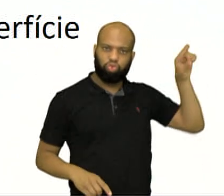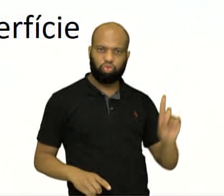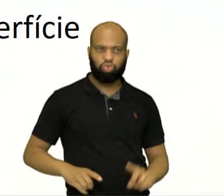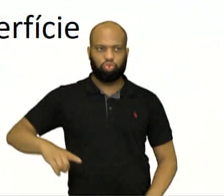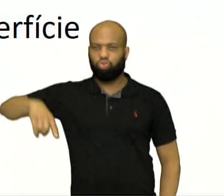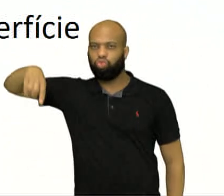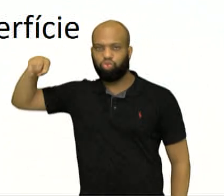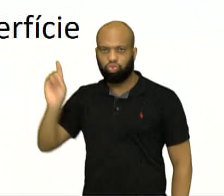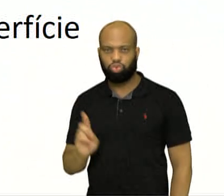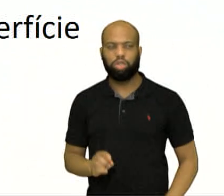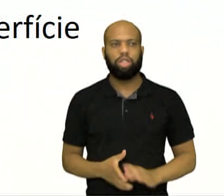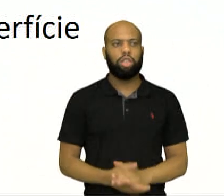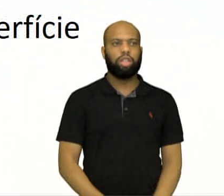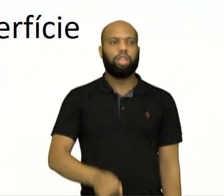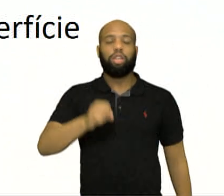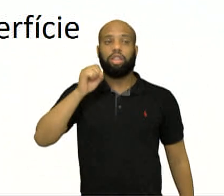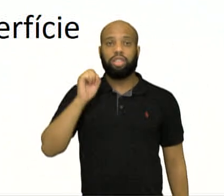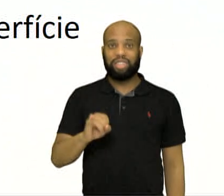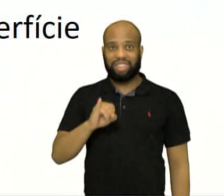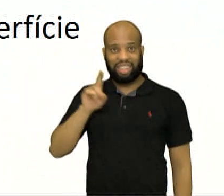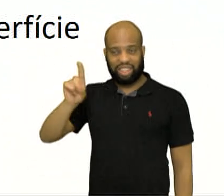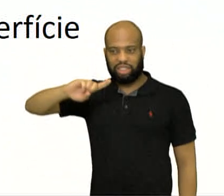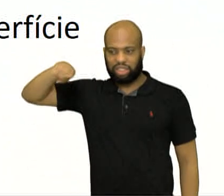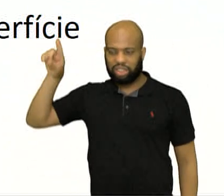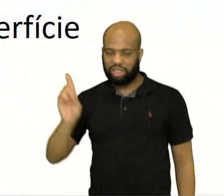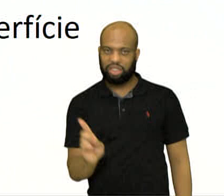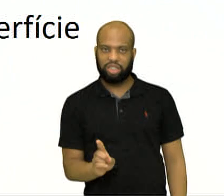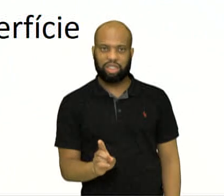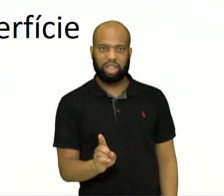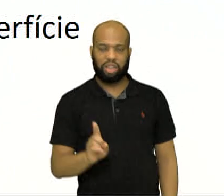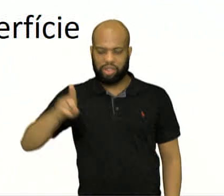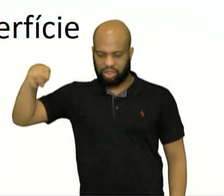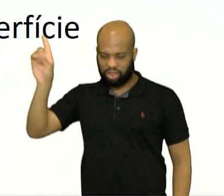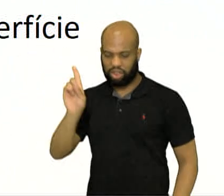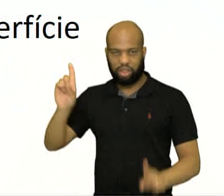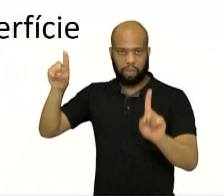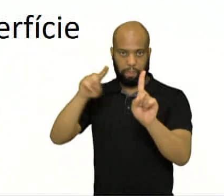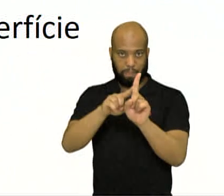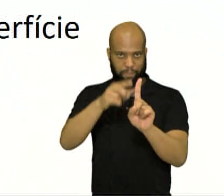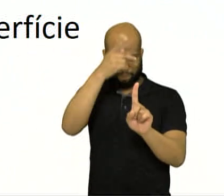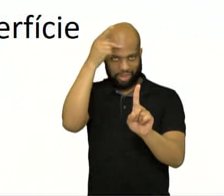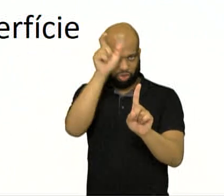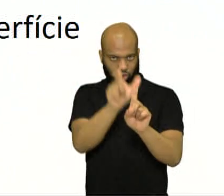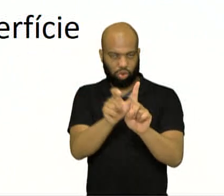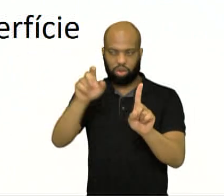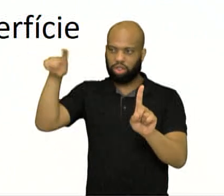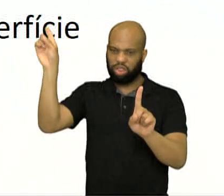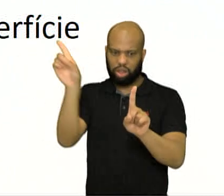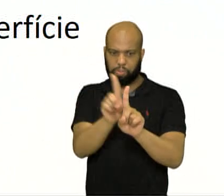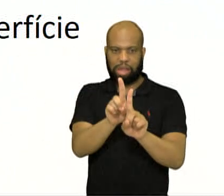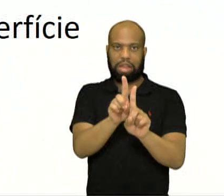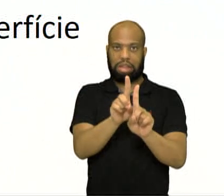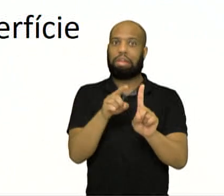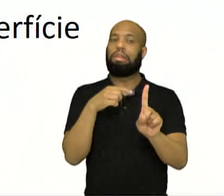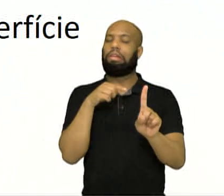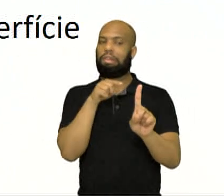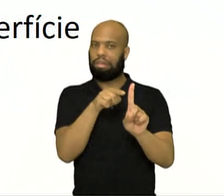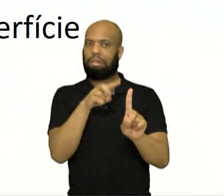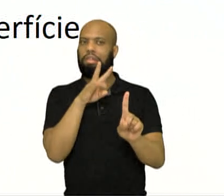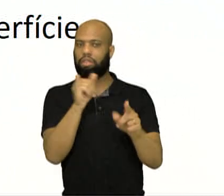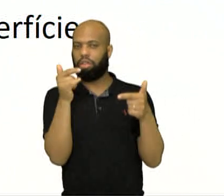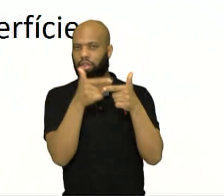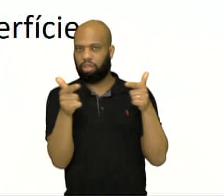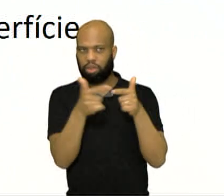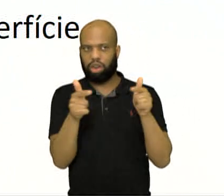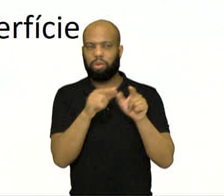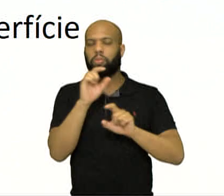aqui. Se isso daqui pegar numa pessoa, provavelmente não vai ser muito bom, né? Com essa pessoa. Então, o que a gente pode fazer